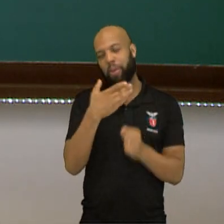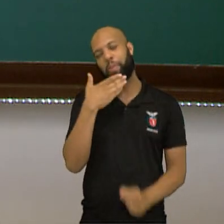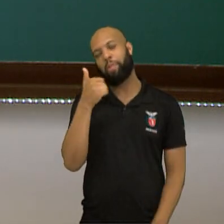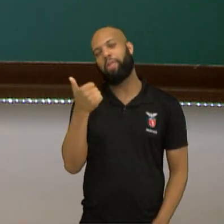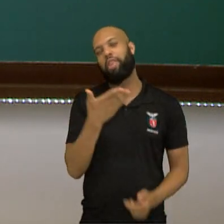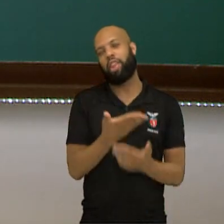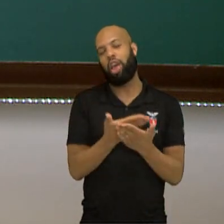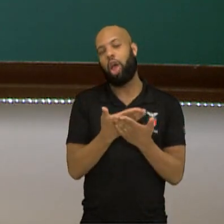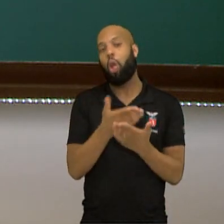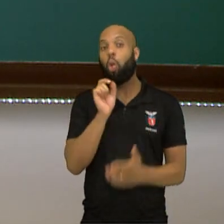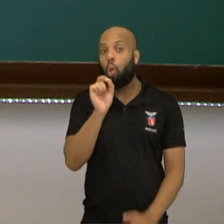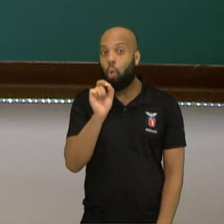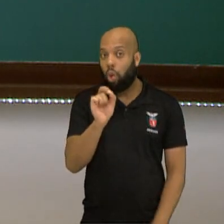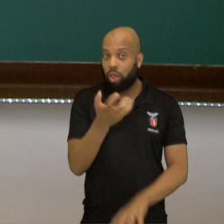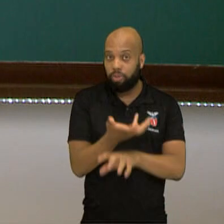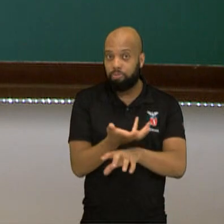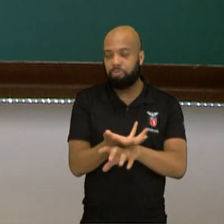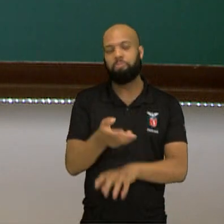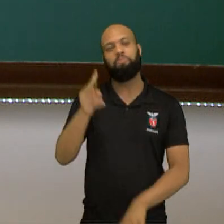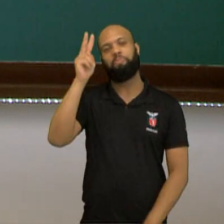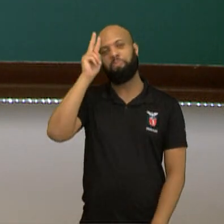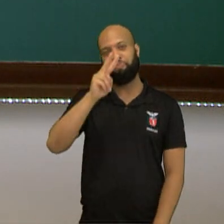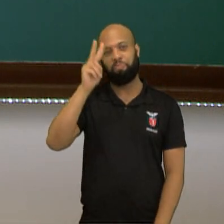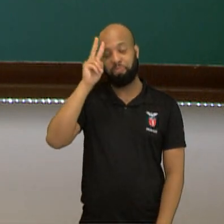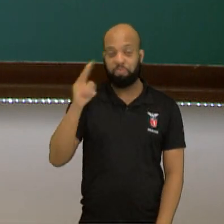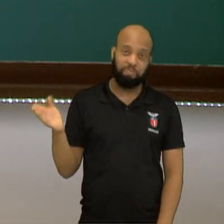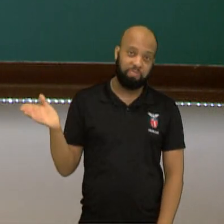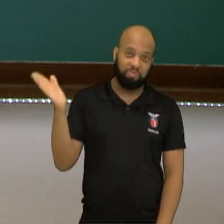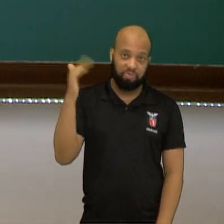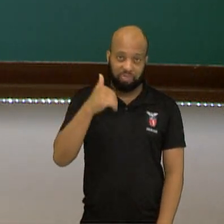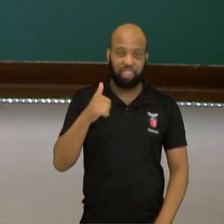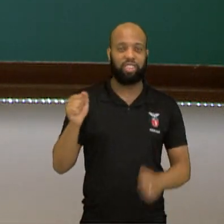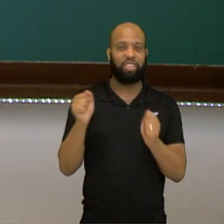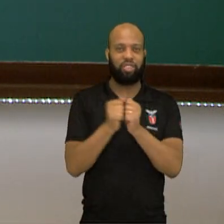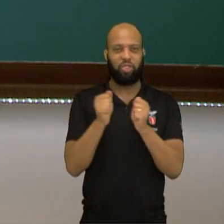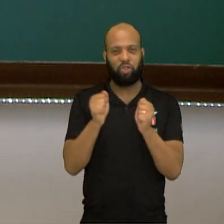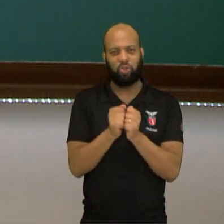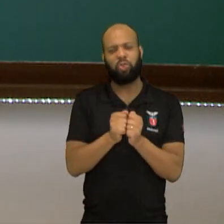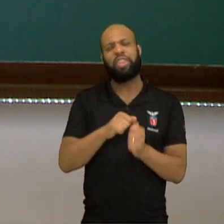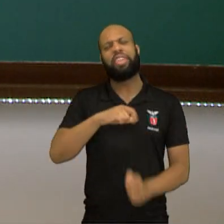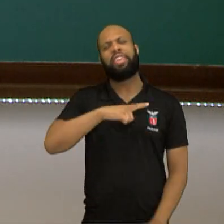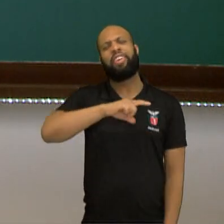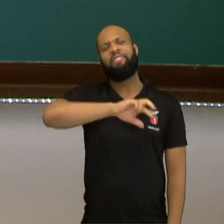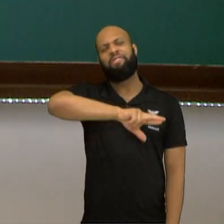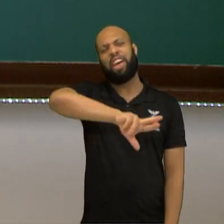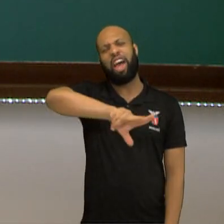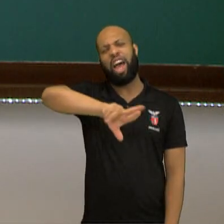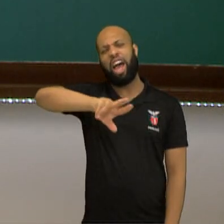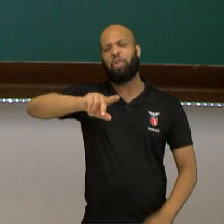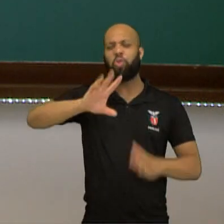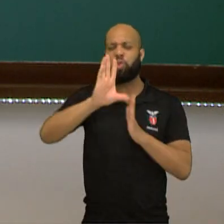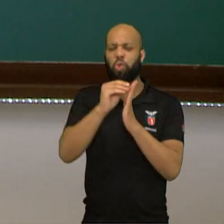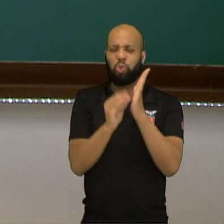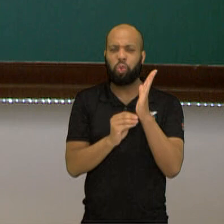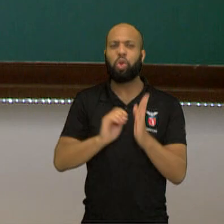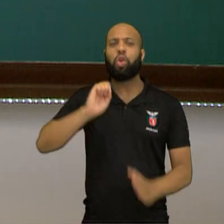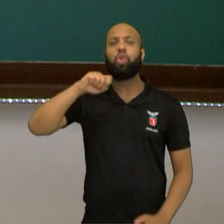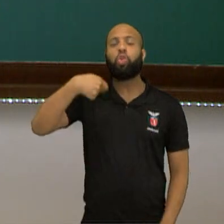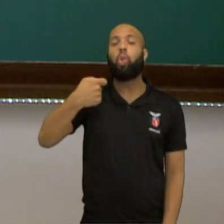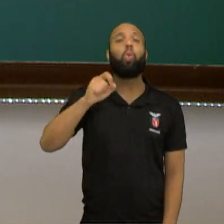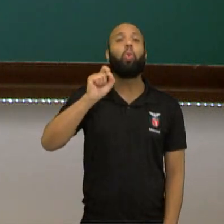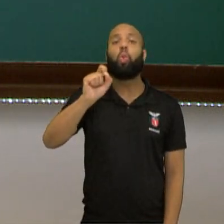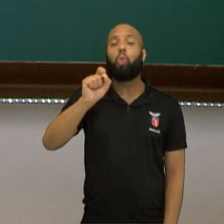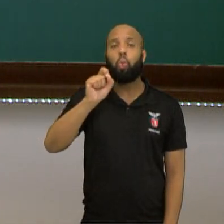de História. Vem com a gente para ter muito conhecimento sobre História do